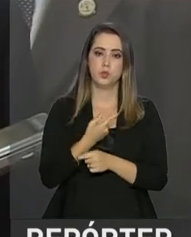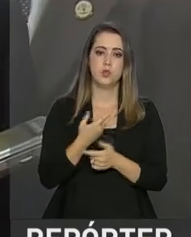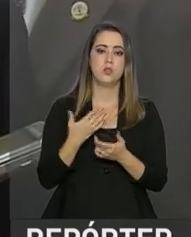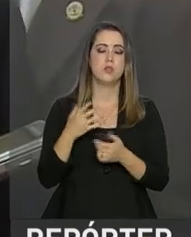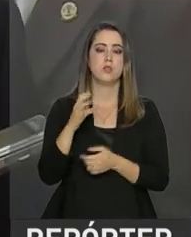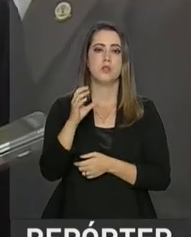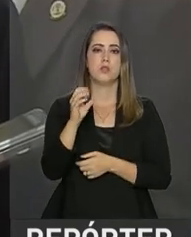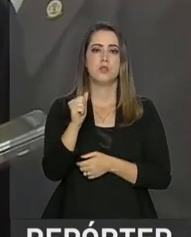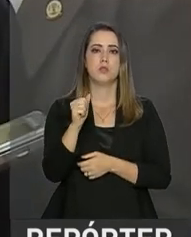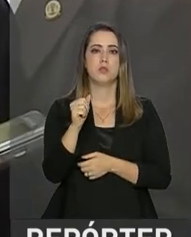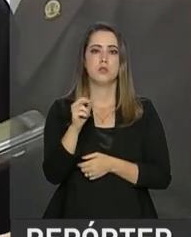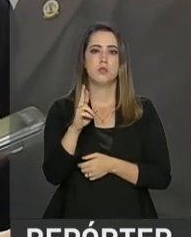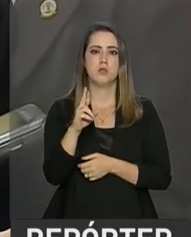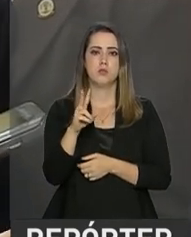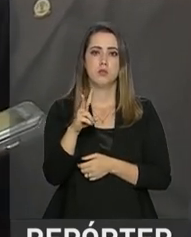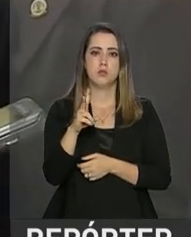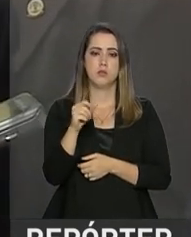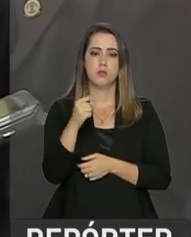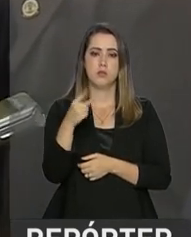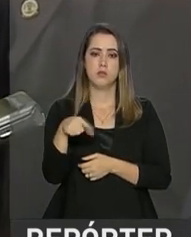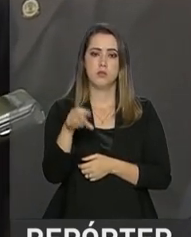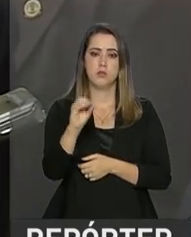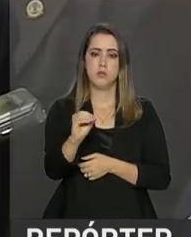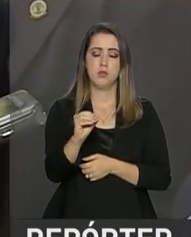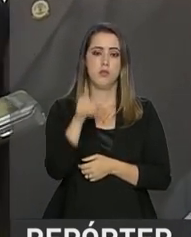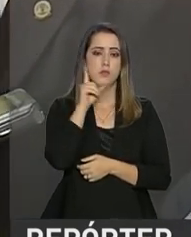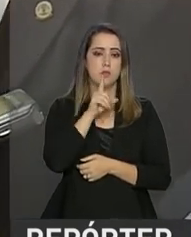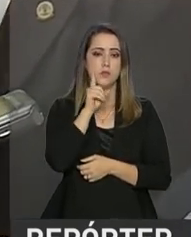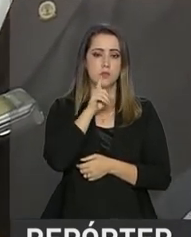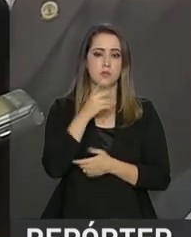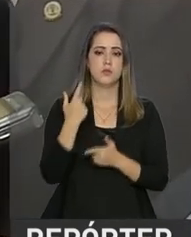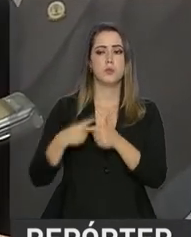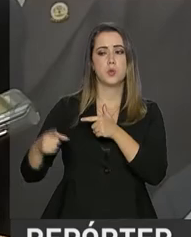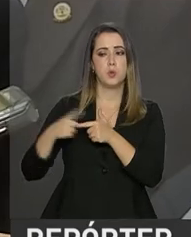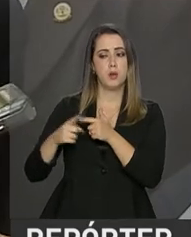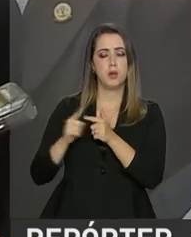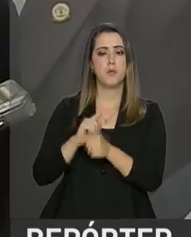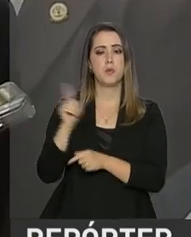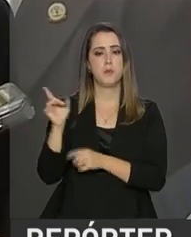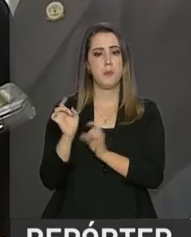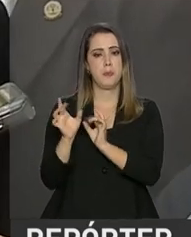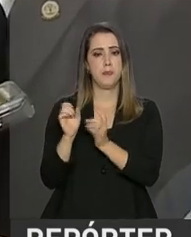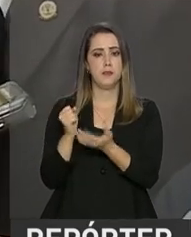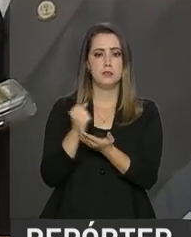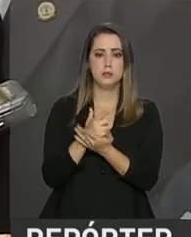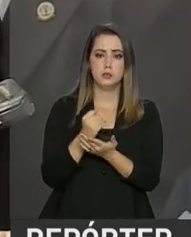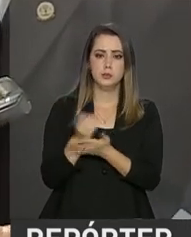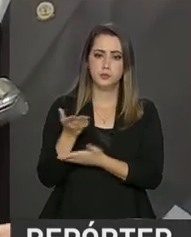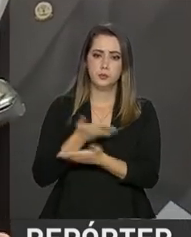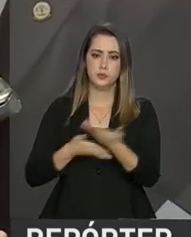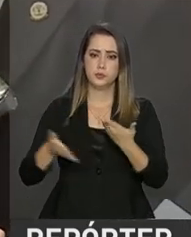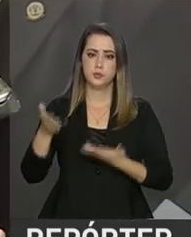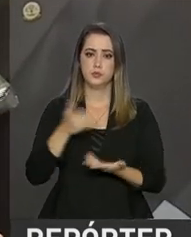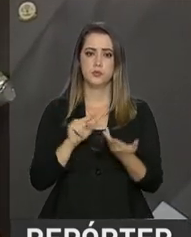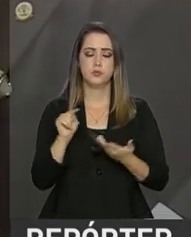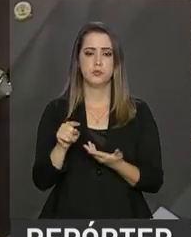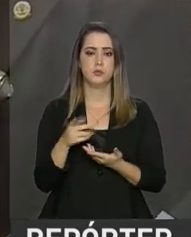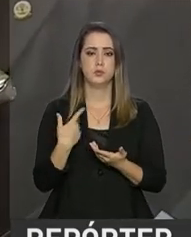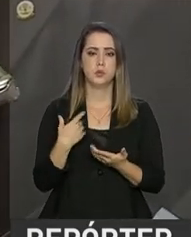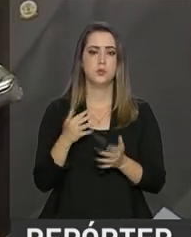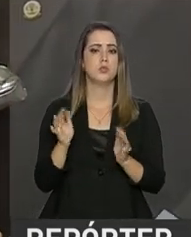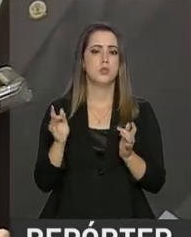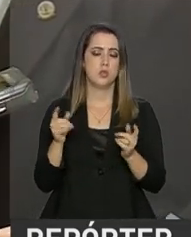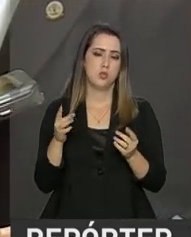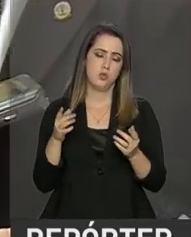dos estados unidos precisamente para essa atividade isso prejudicaria as relações de importação exportação entre os estados unidos como que eles concordaram